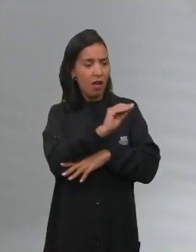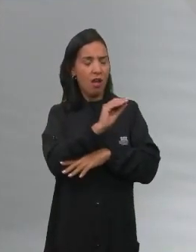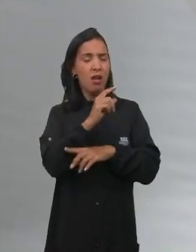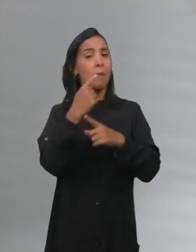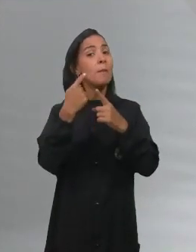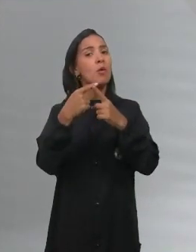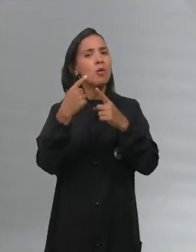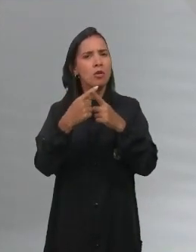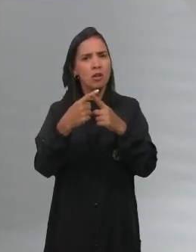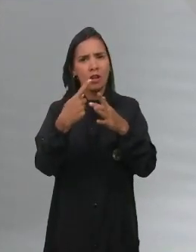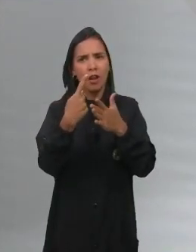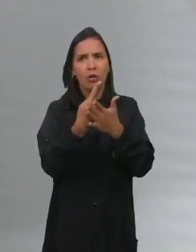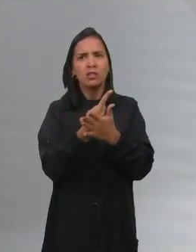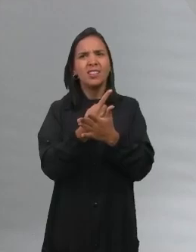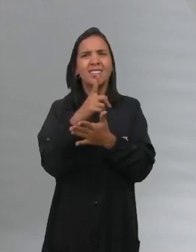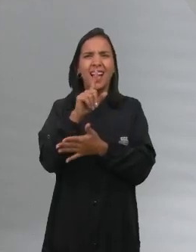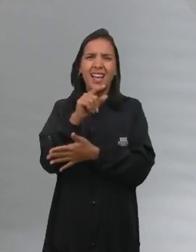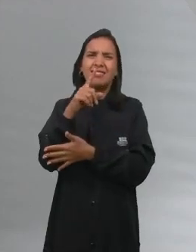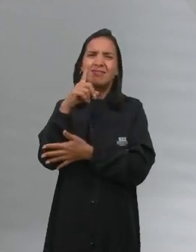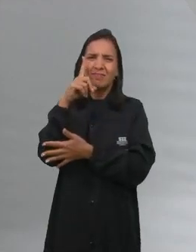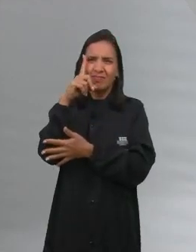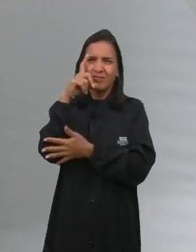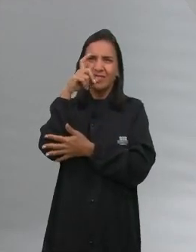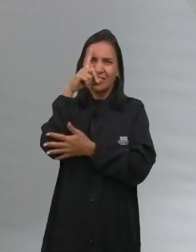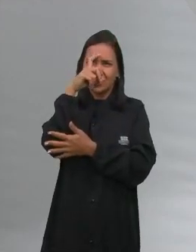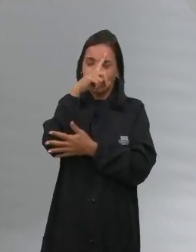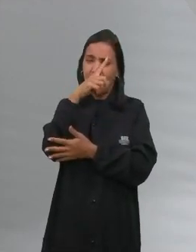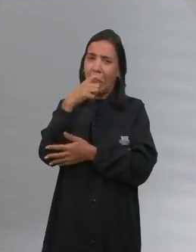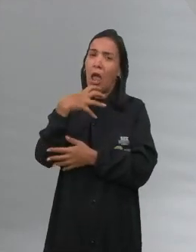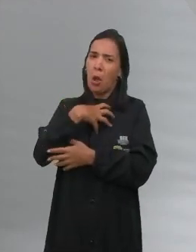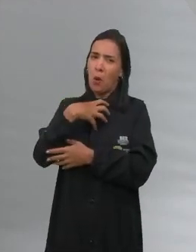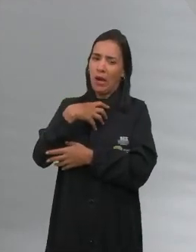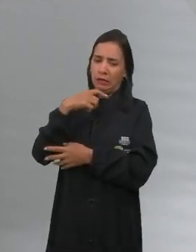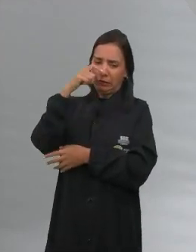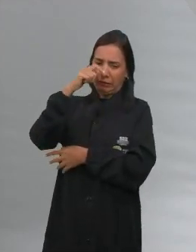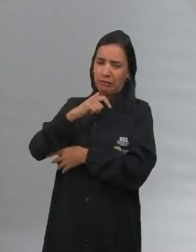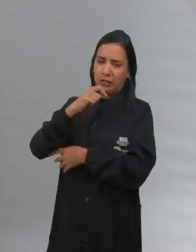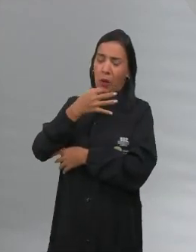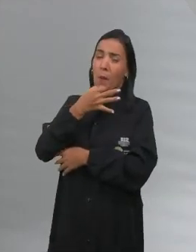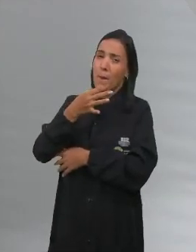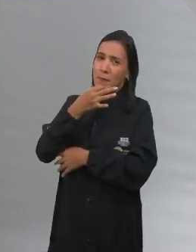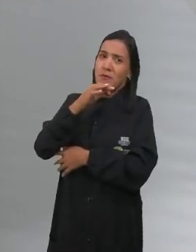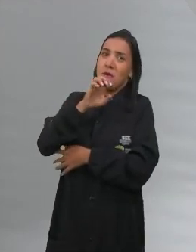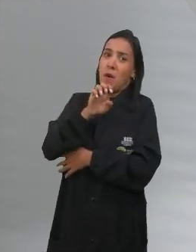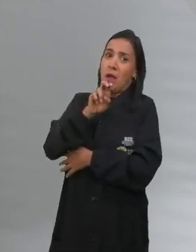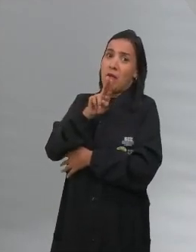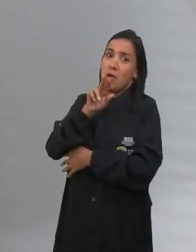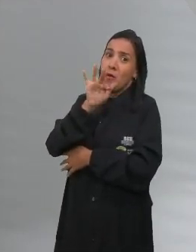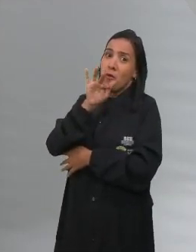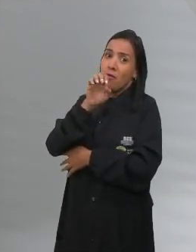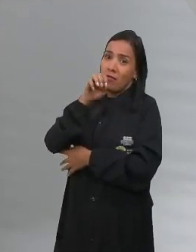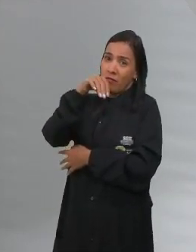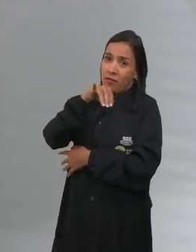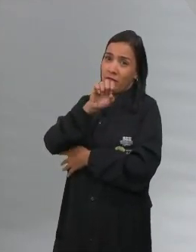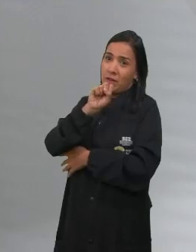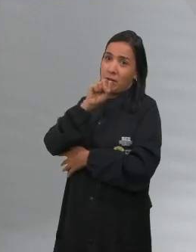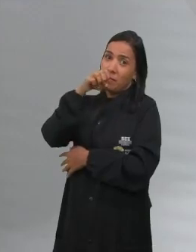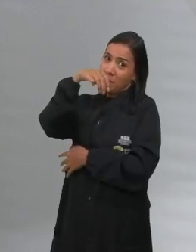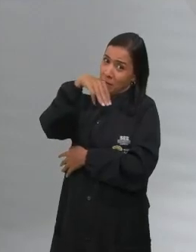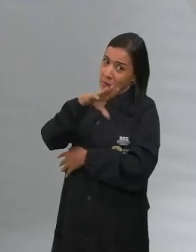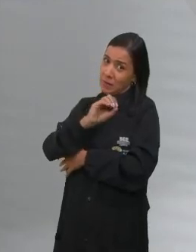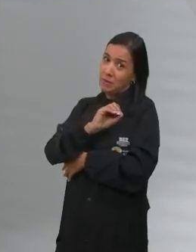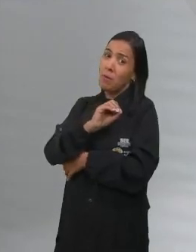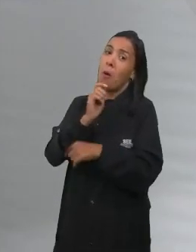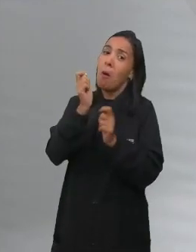um pouco difícil. Eu acho que eu estou sendo eufemista. Aí, se tu quiser saber o que é eufemismo, vai dar uma pesquisada,